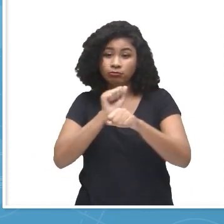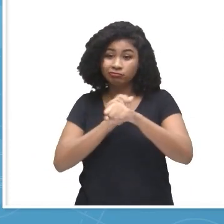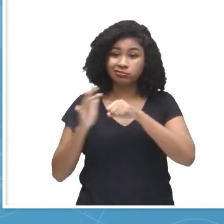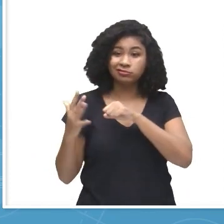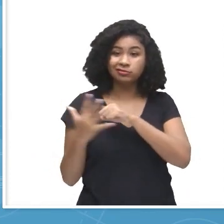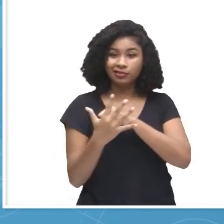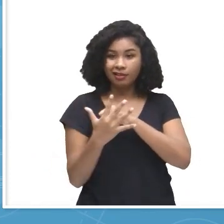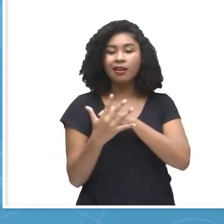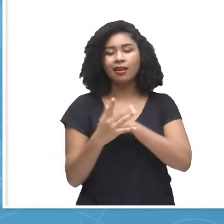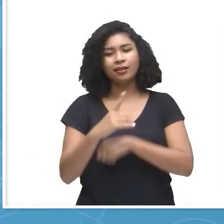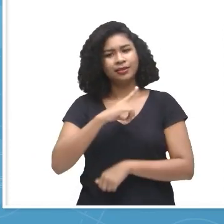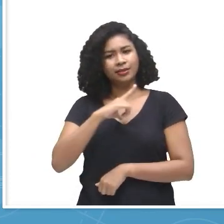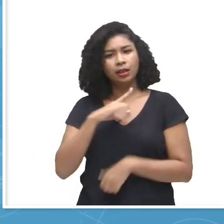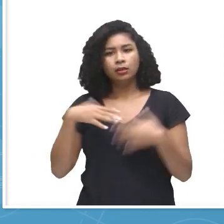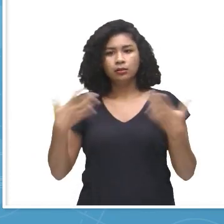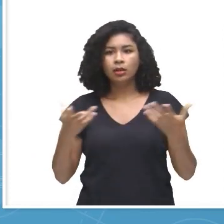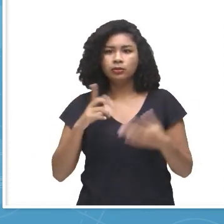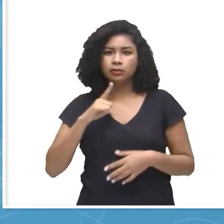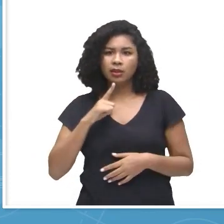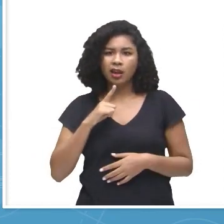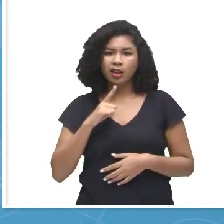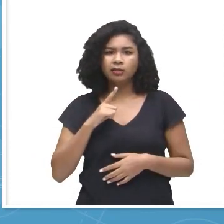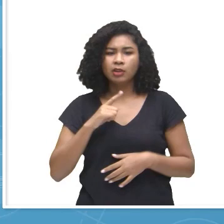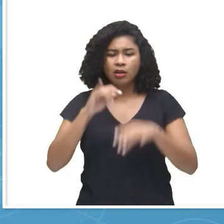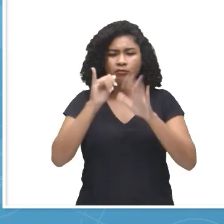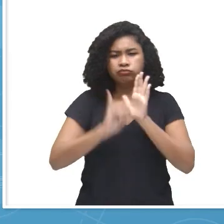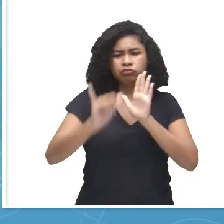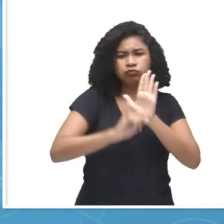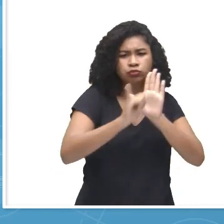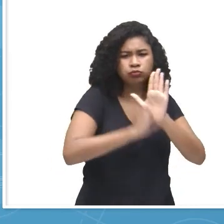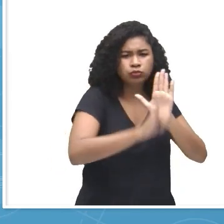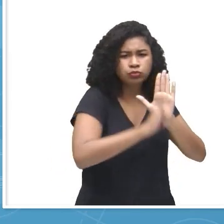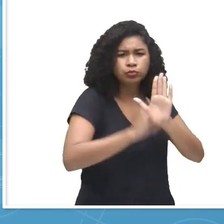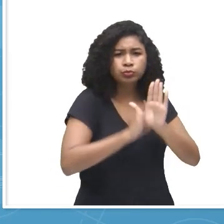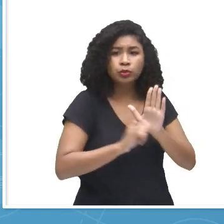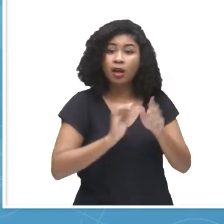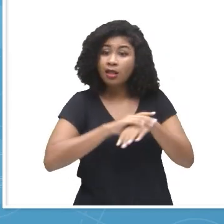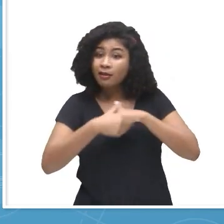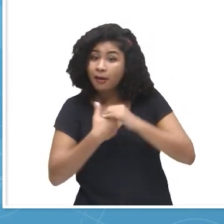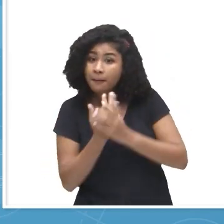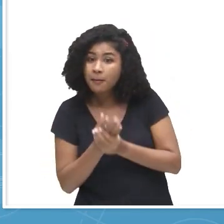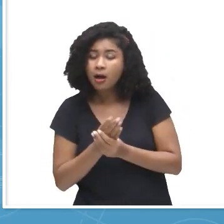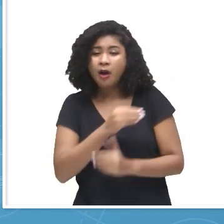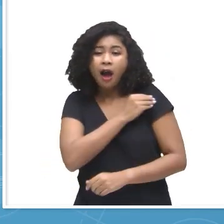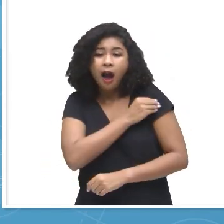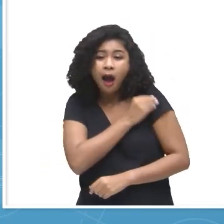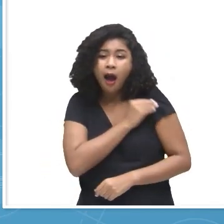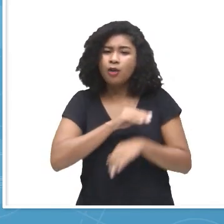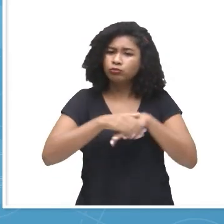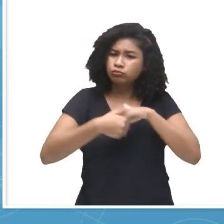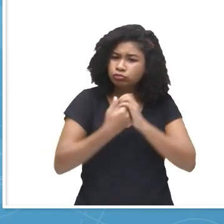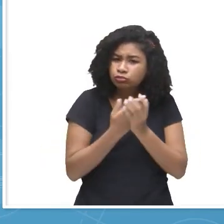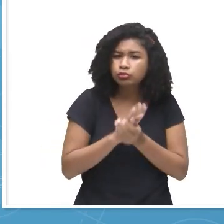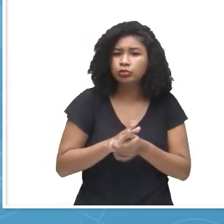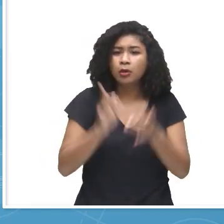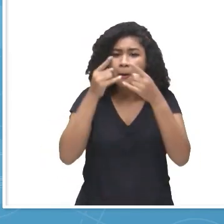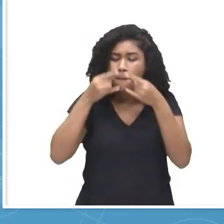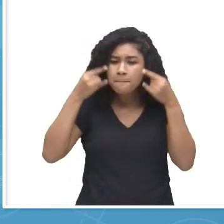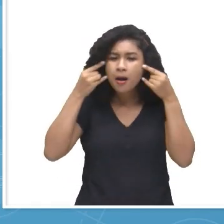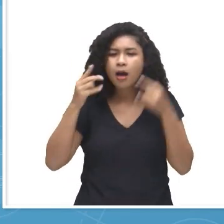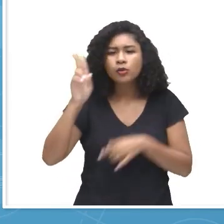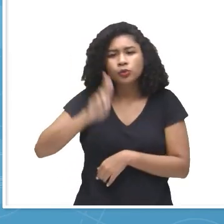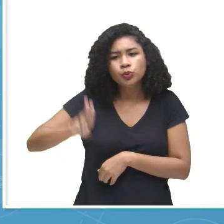tempo todo eles estão bombardeando com essas informações, com muita propaganda, lave as mãos, use álcool em gel, use máscara,